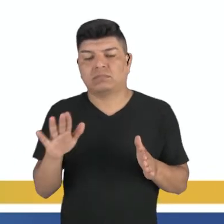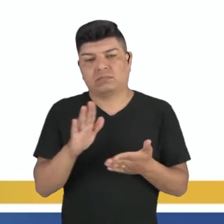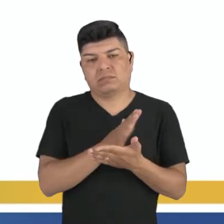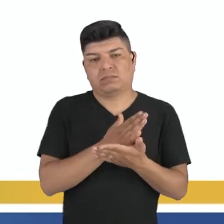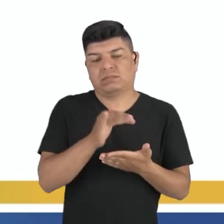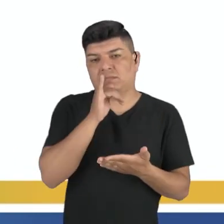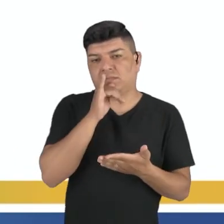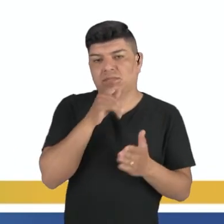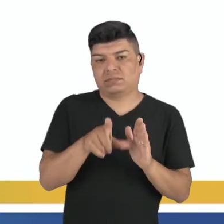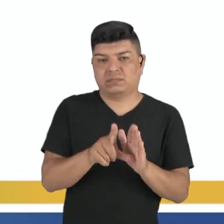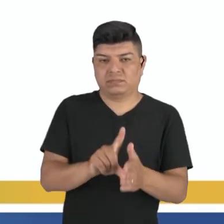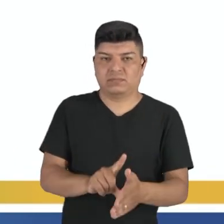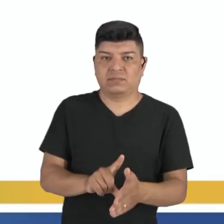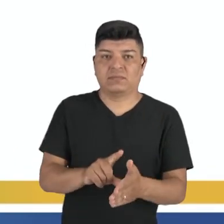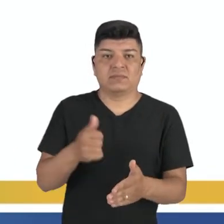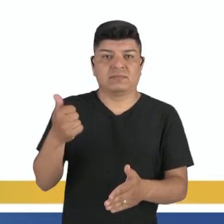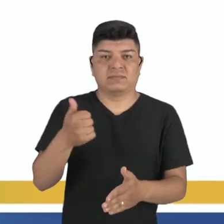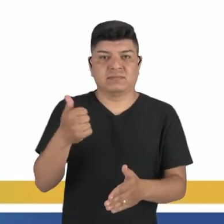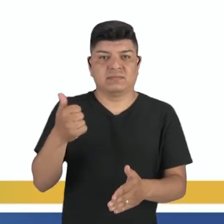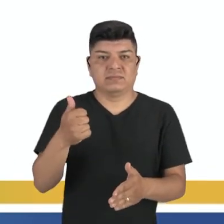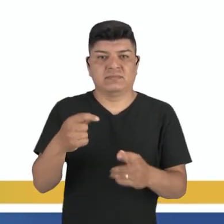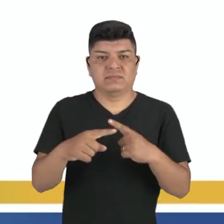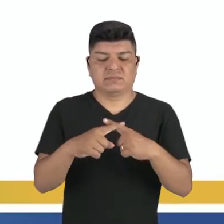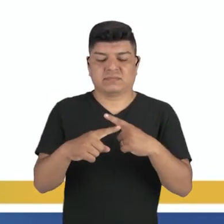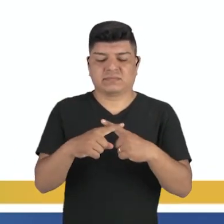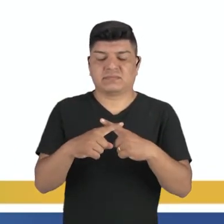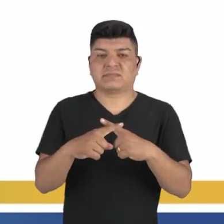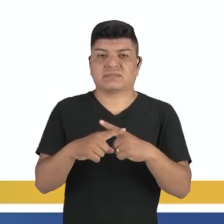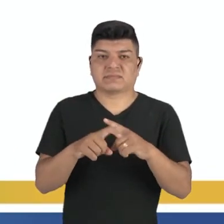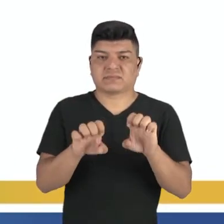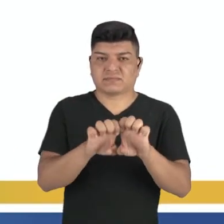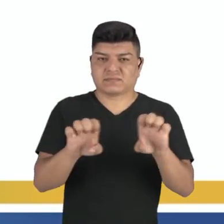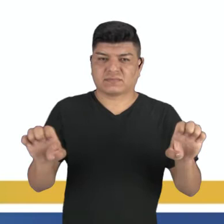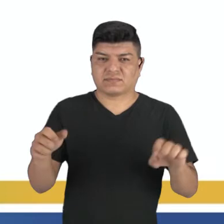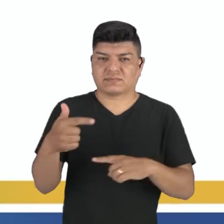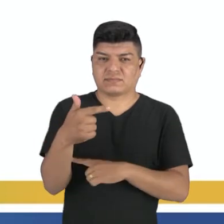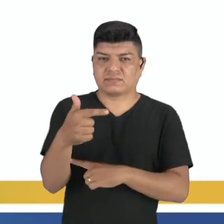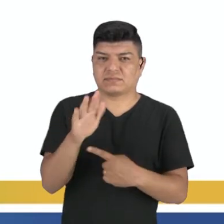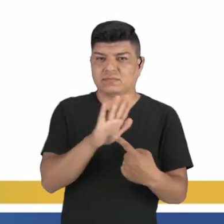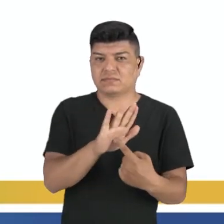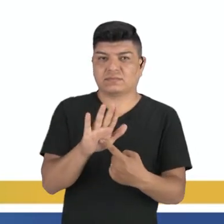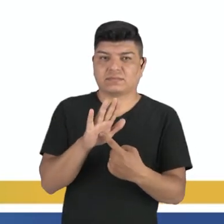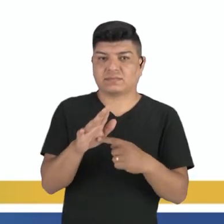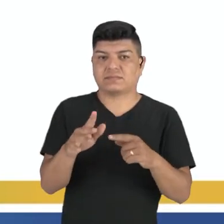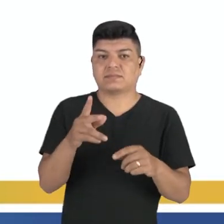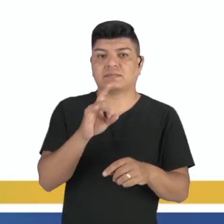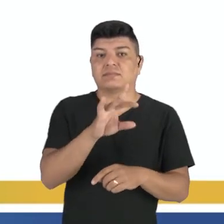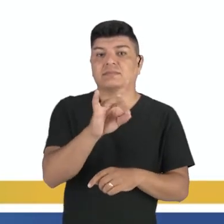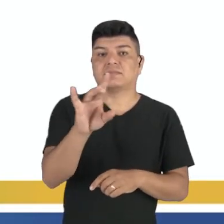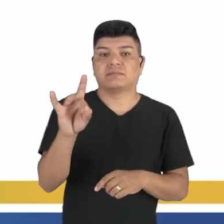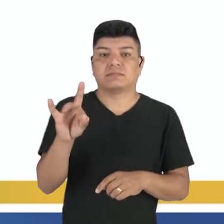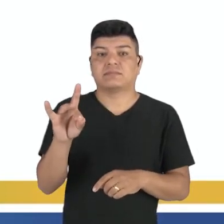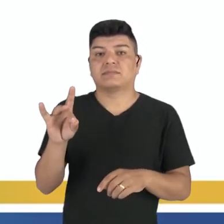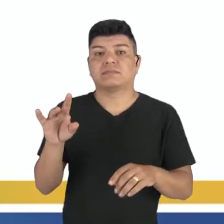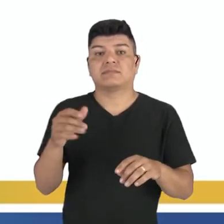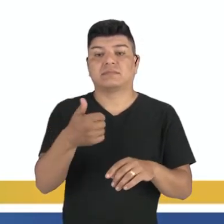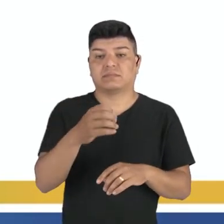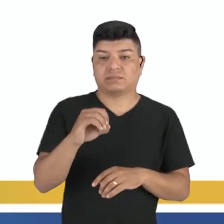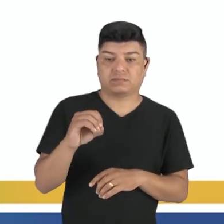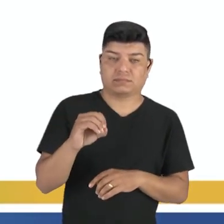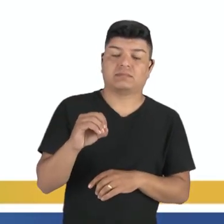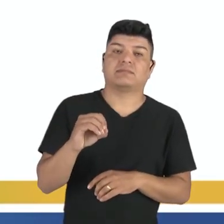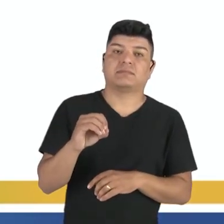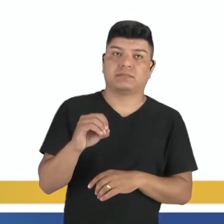exemplos anteriores. Então, primeiramente, multiplicamos a equação 2 aí apresentada membro a membro por